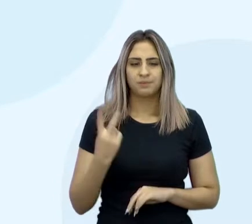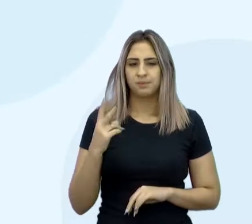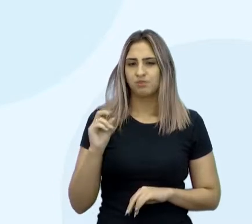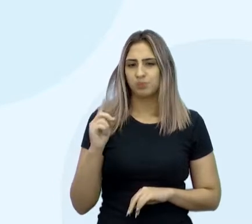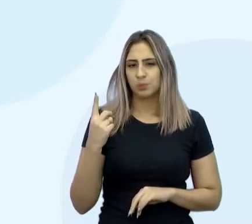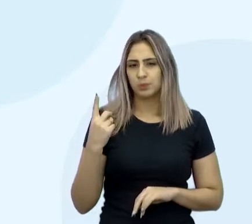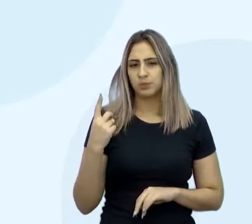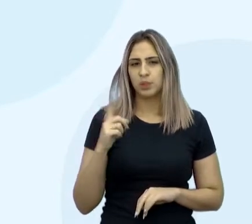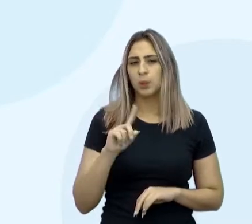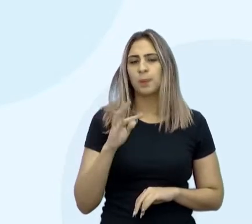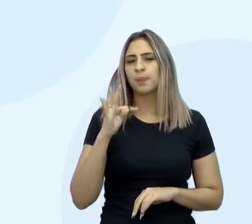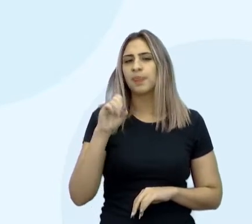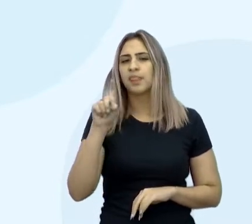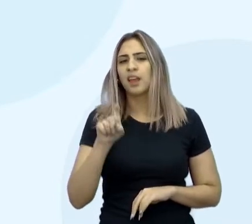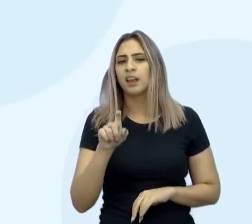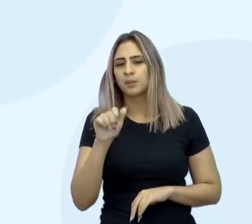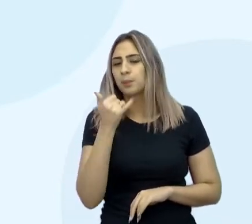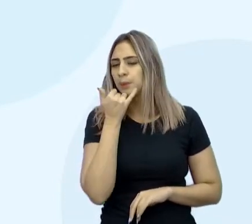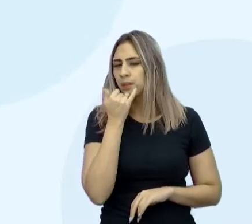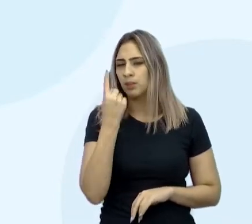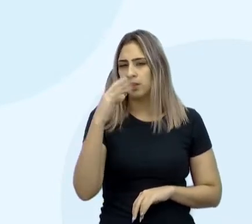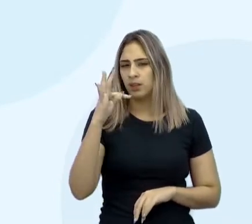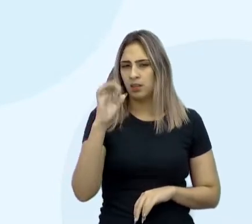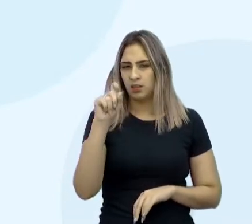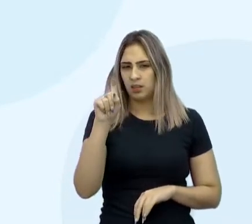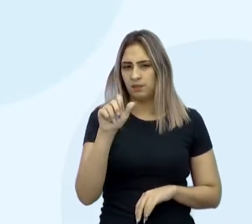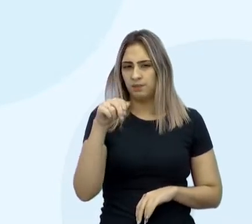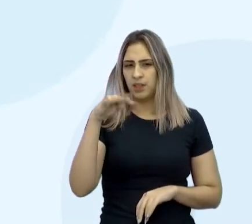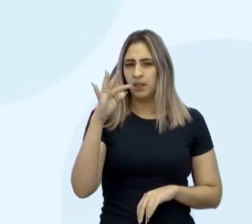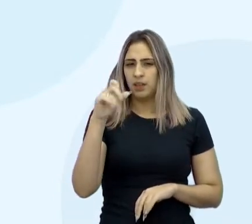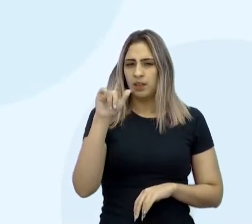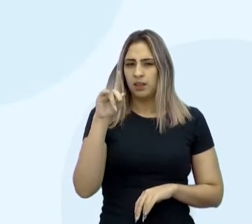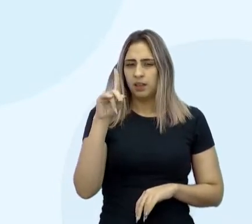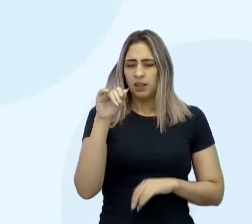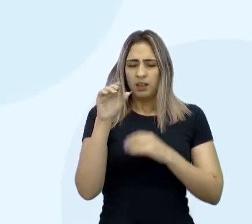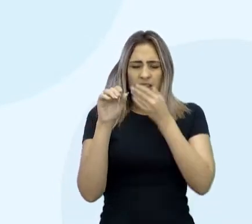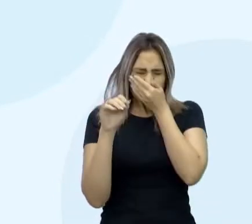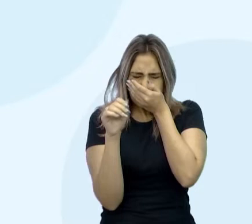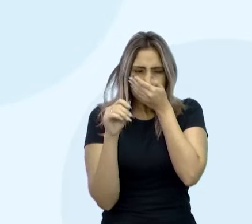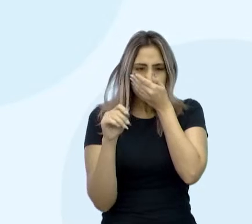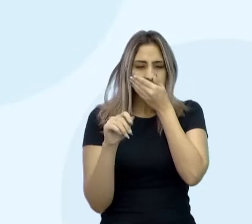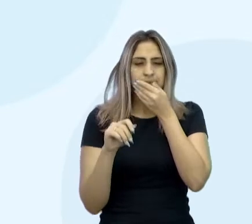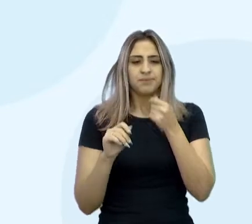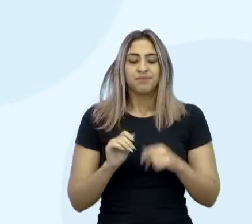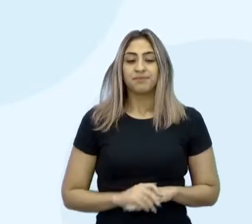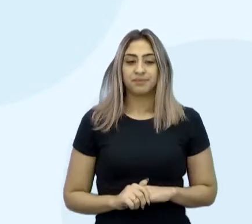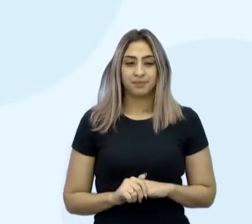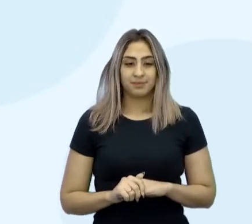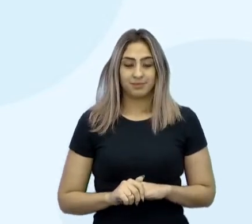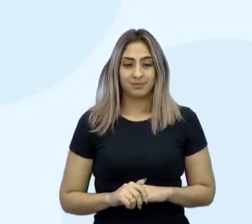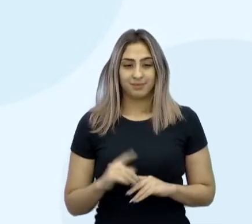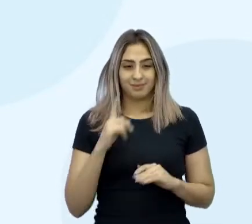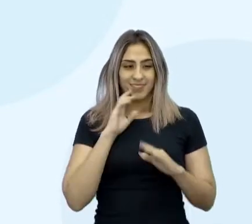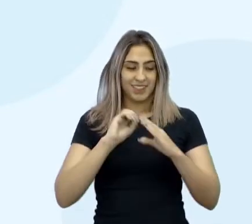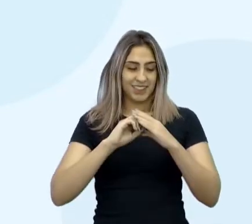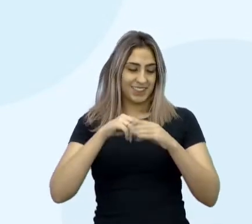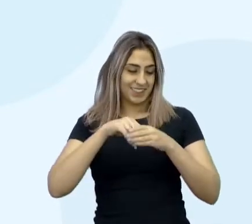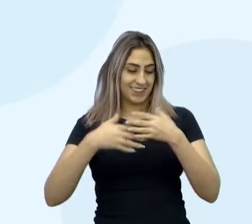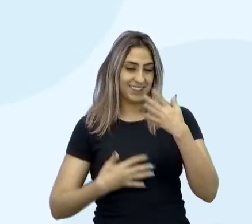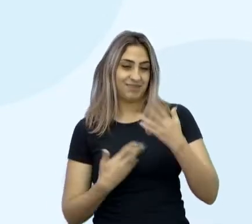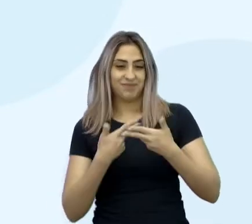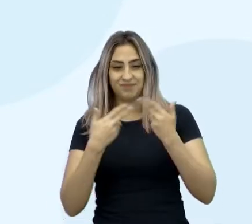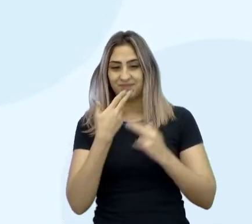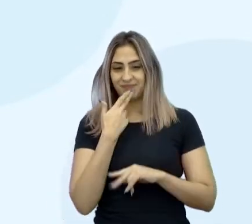2016. Então a gente vai observar aqui, temos uma legenda, né? Então essa legenda aqui, ela vai caracterizar através